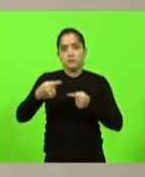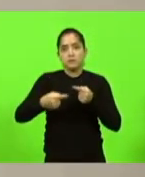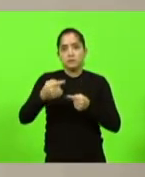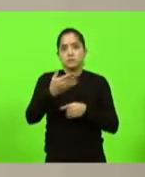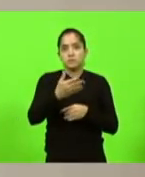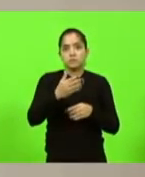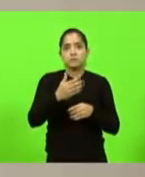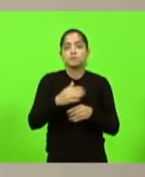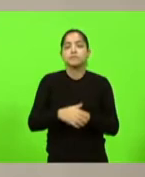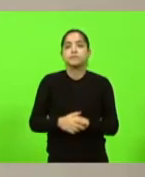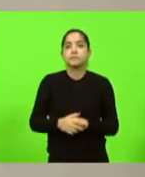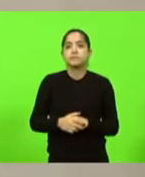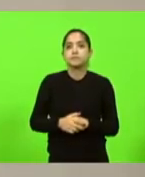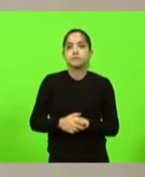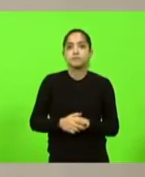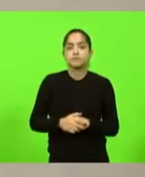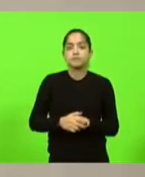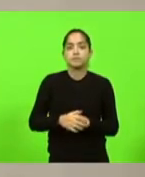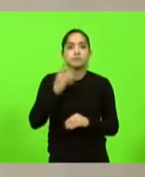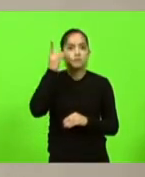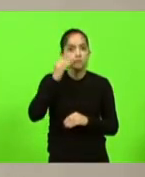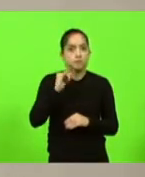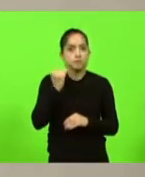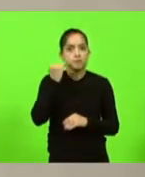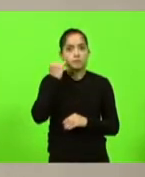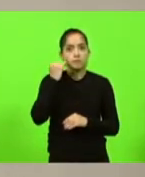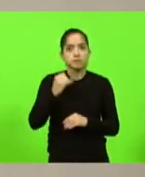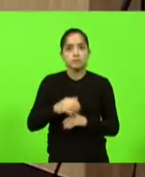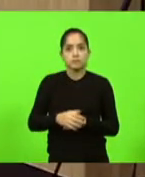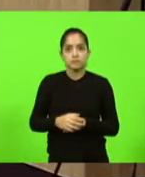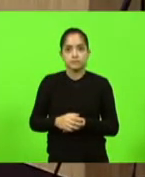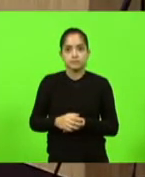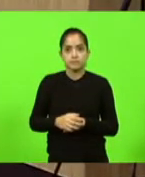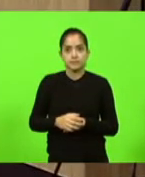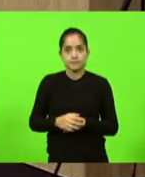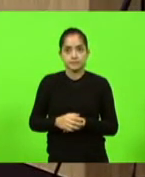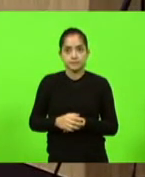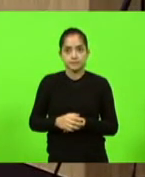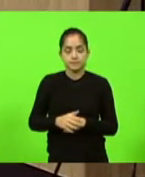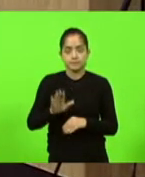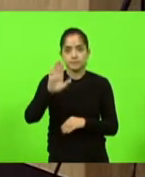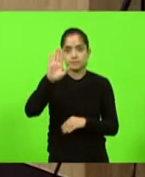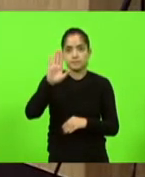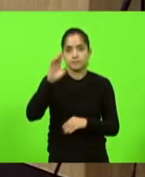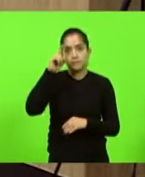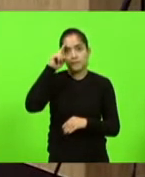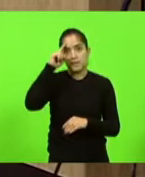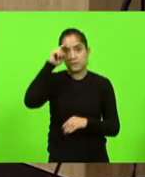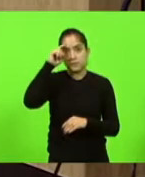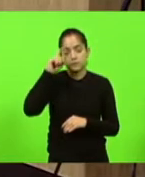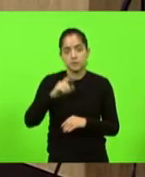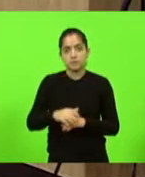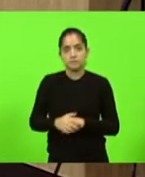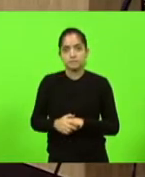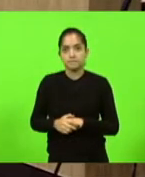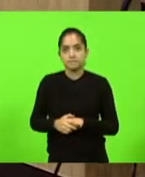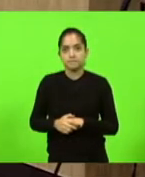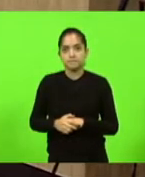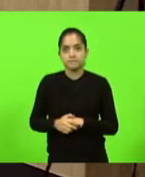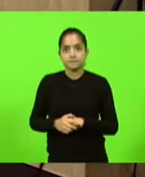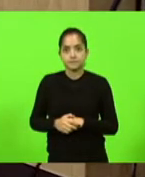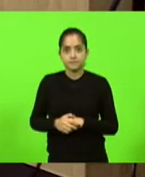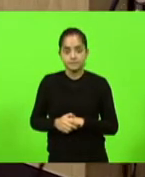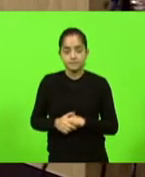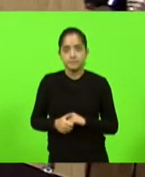do requerimento, o deputado Gessé Lopes. Senhor presidente, questão de ordem, senhor presidente. Questão de ordem, deputado Marcos Vieira, senhor presidente, antes mesmo de ouvir, deputado Gessé Lopes.